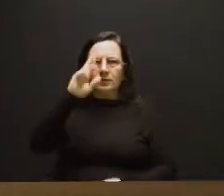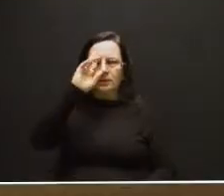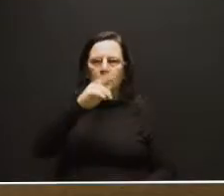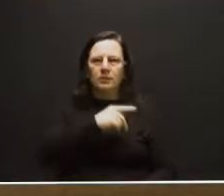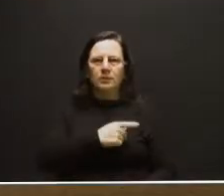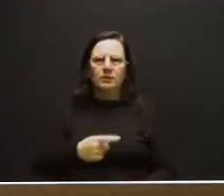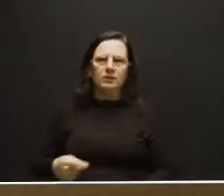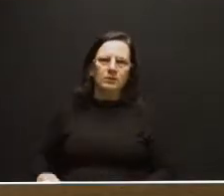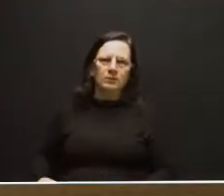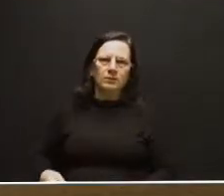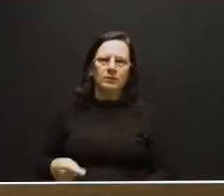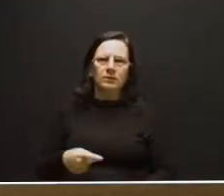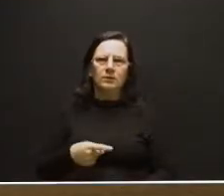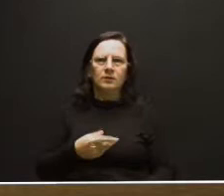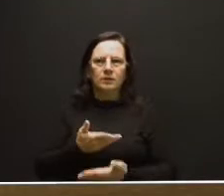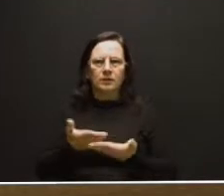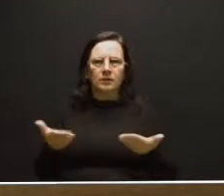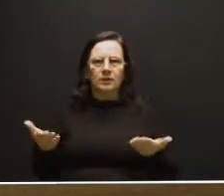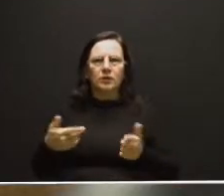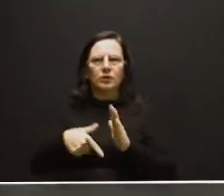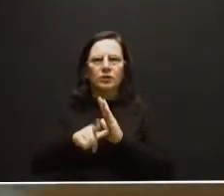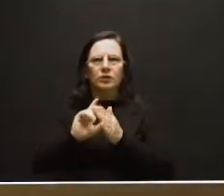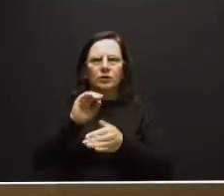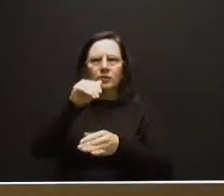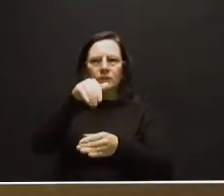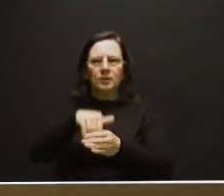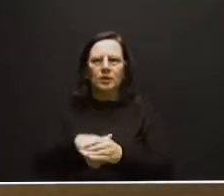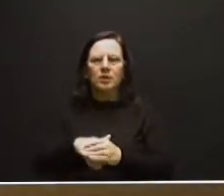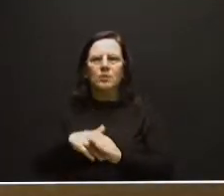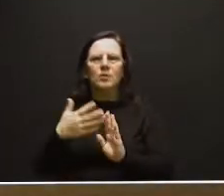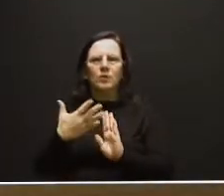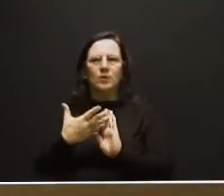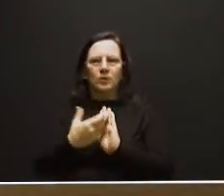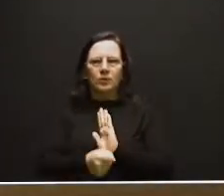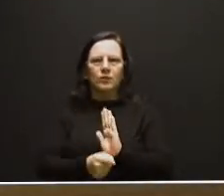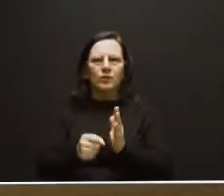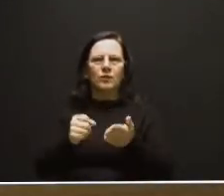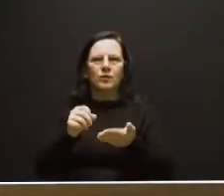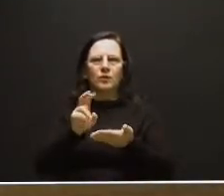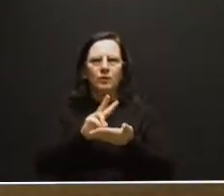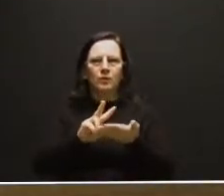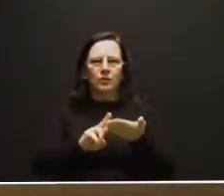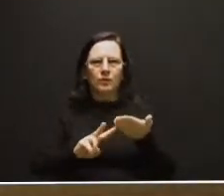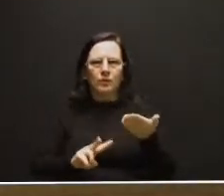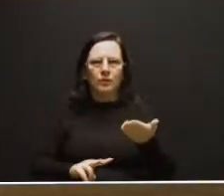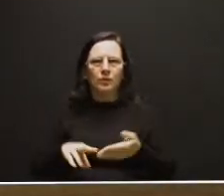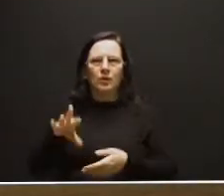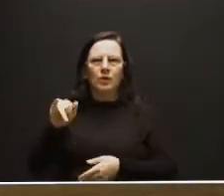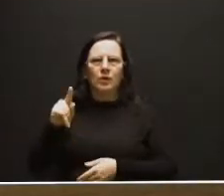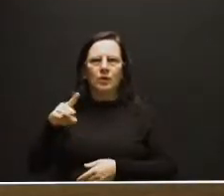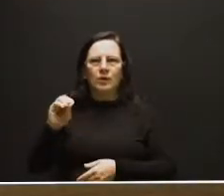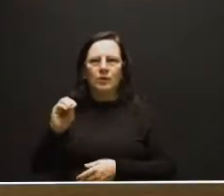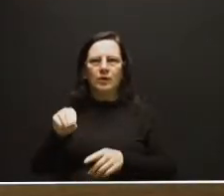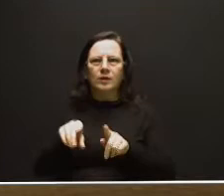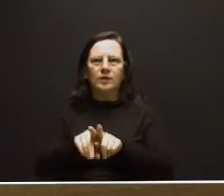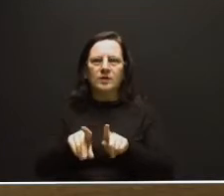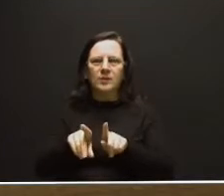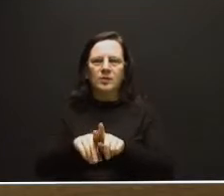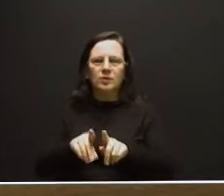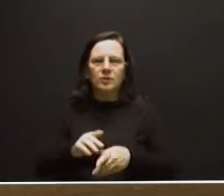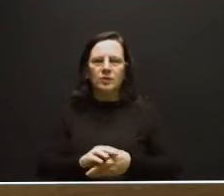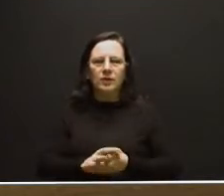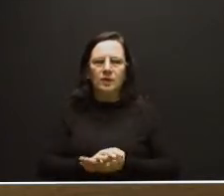paris só quero antecipar o meu voto favorável à propositura do nobre companheiro sérgio que mais uma vez